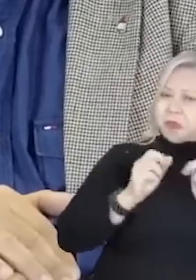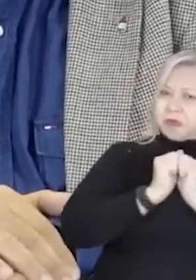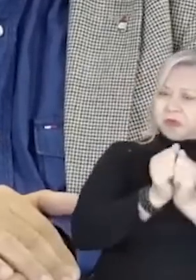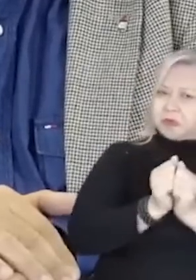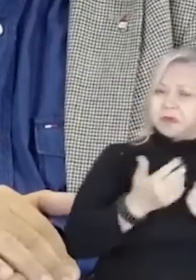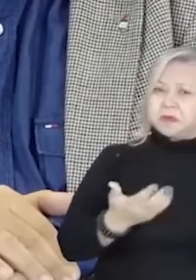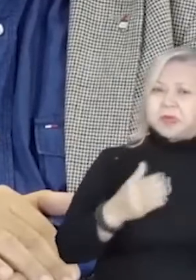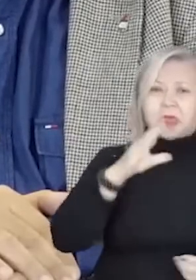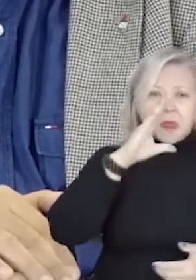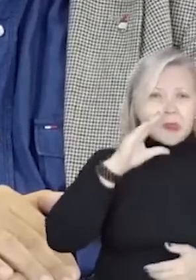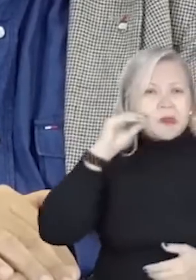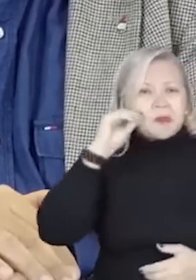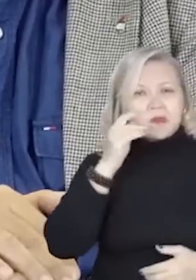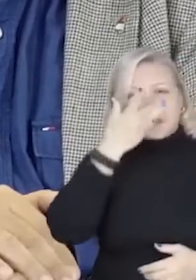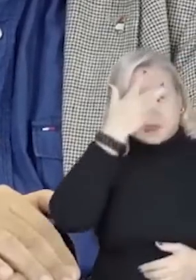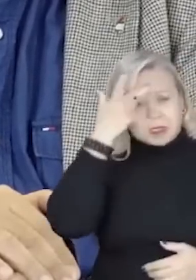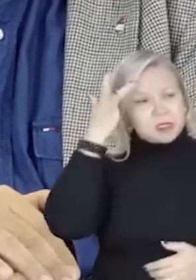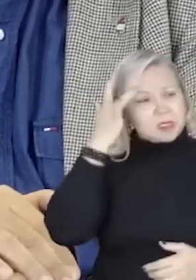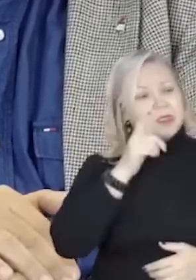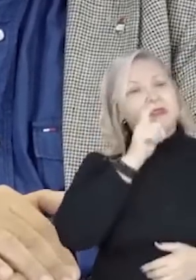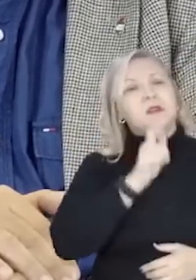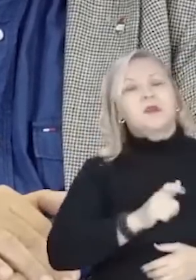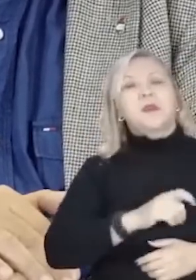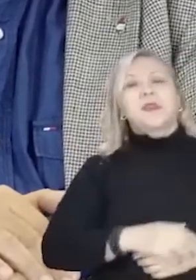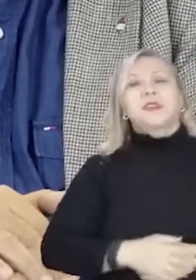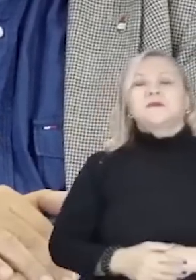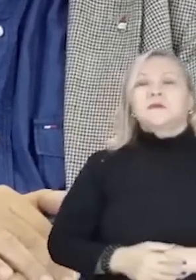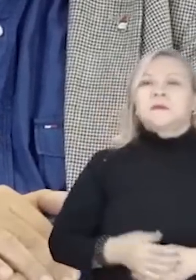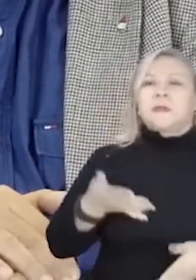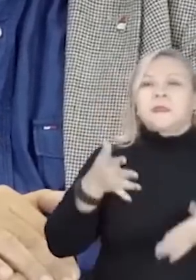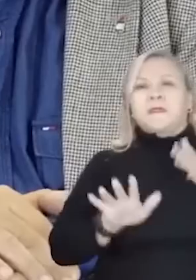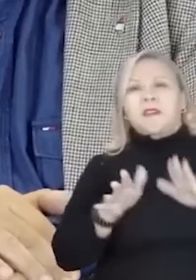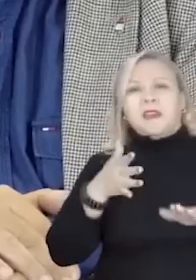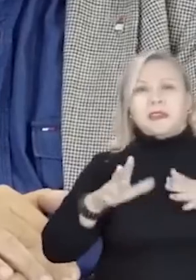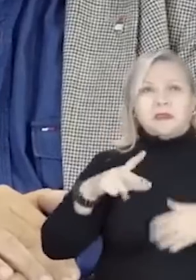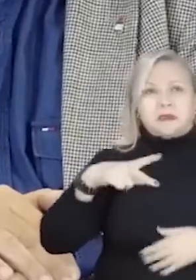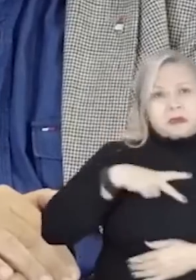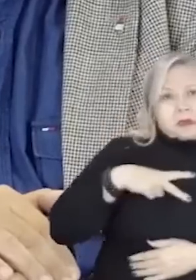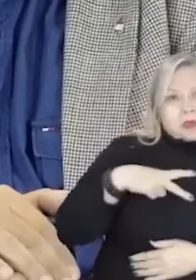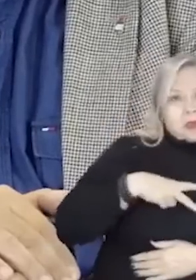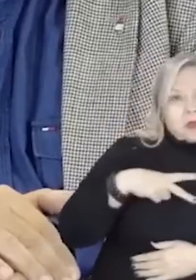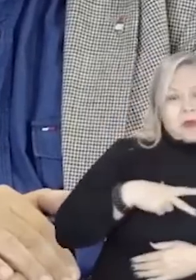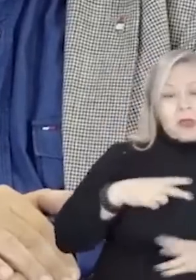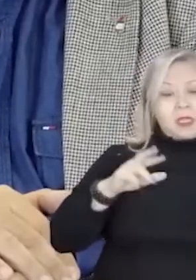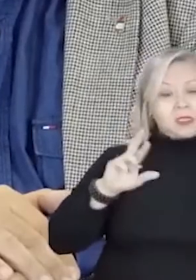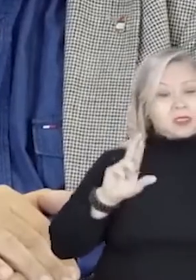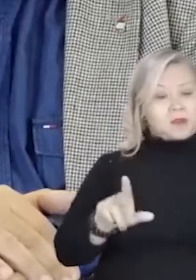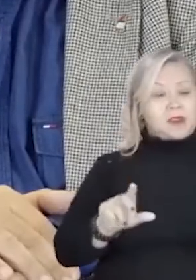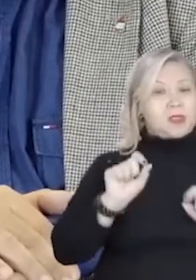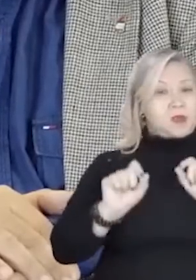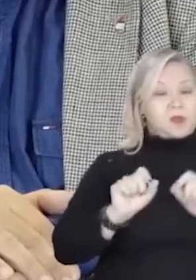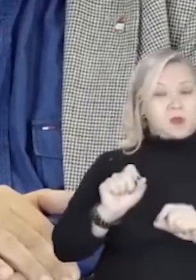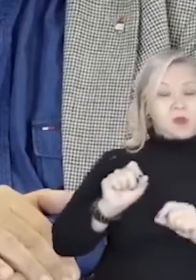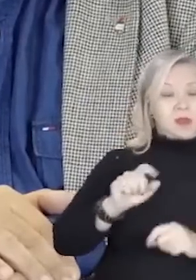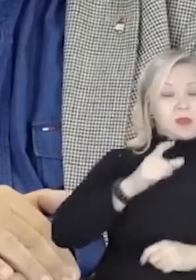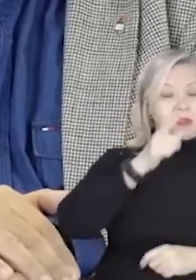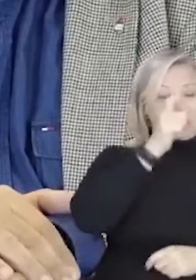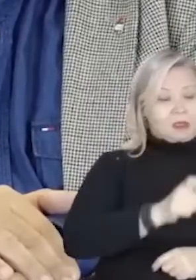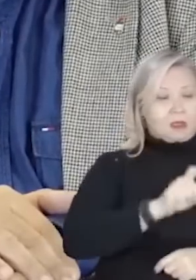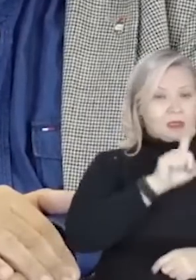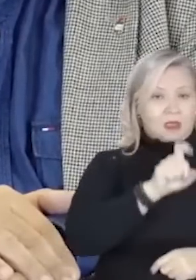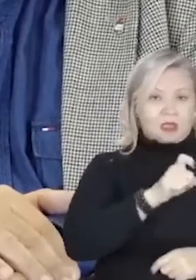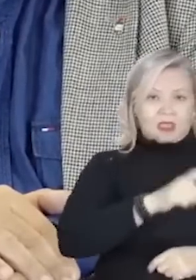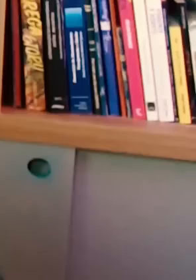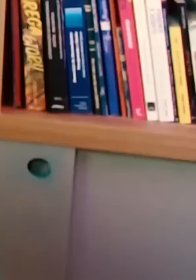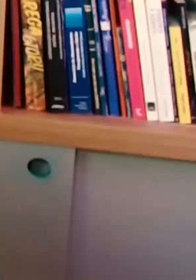pessoa, às vezes, pessoalmente, muito diferente do que ele é, sabe, no palco de